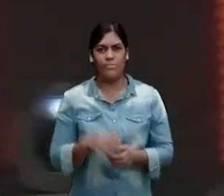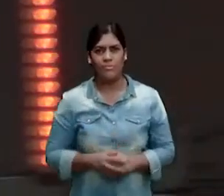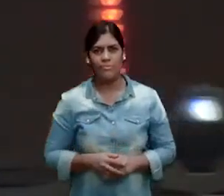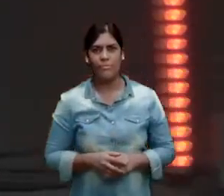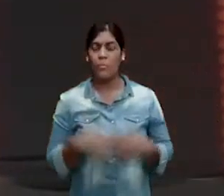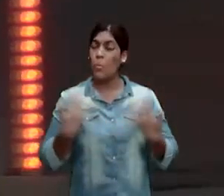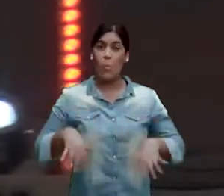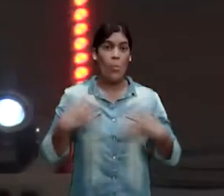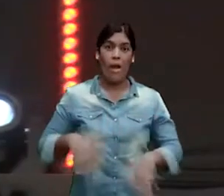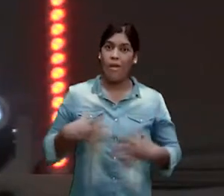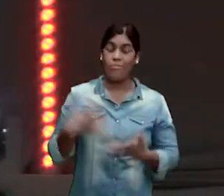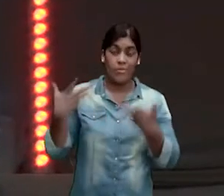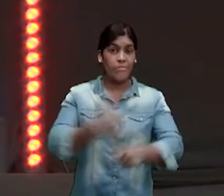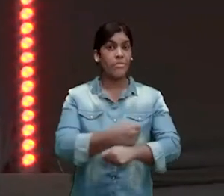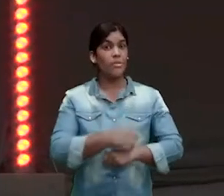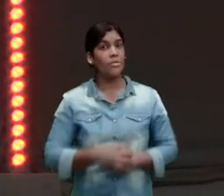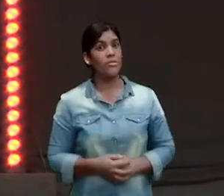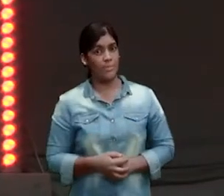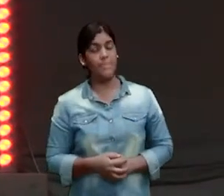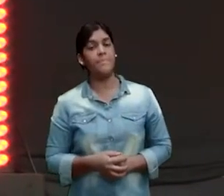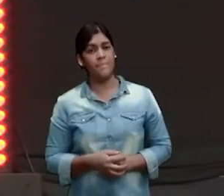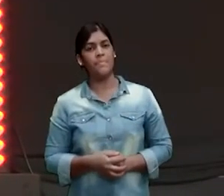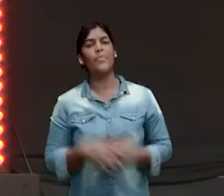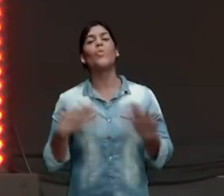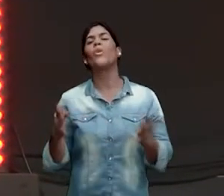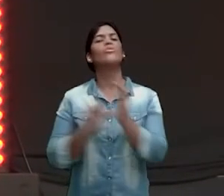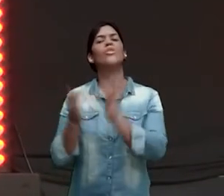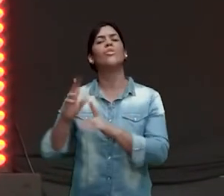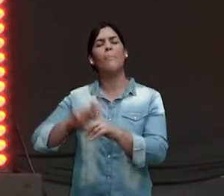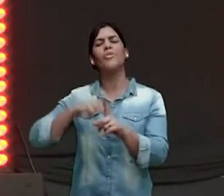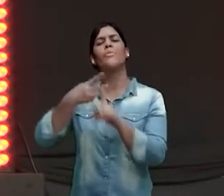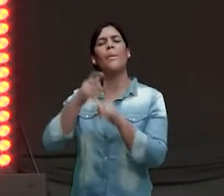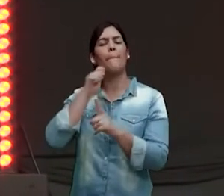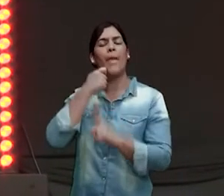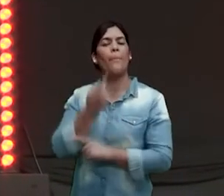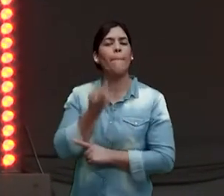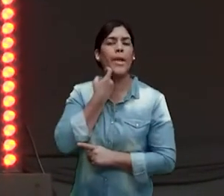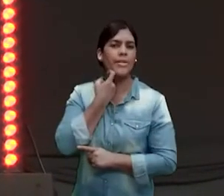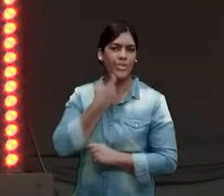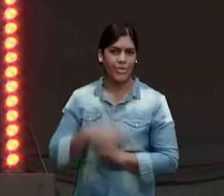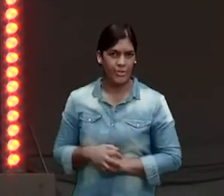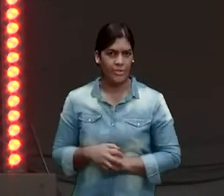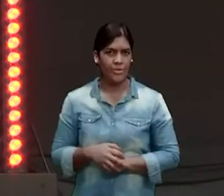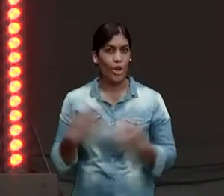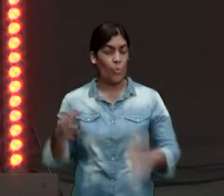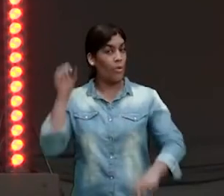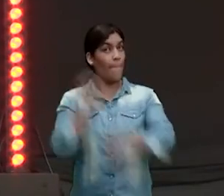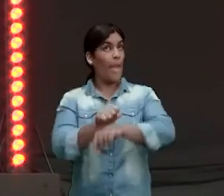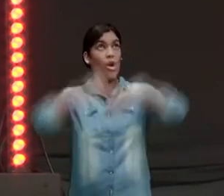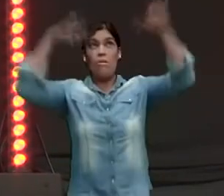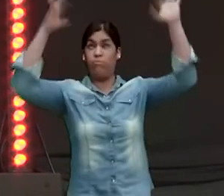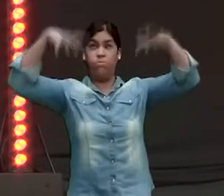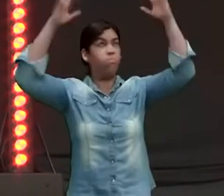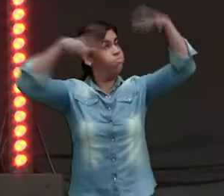tremendo Tremendo e quando ele multiplicou os pães e os peixes e quando ele parou a tempestade no